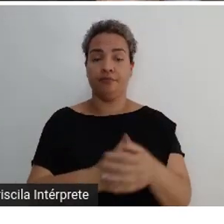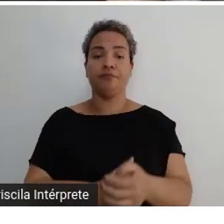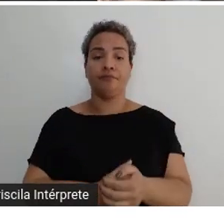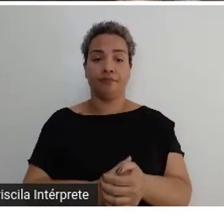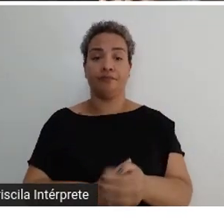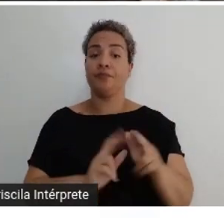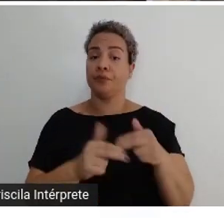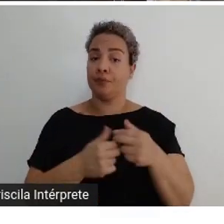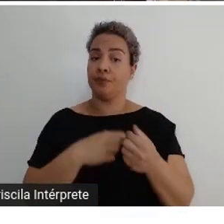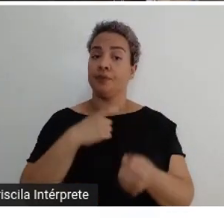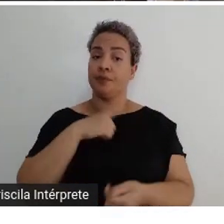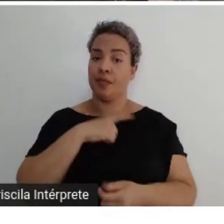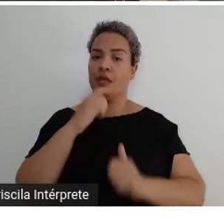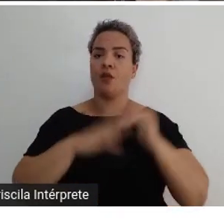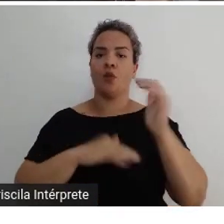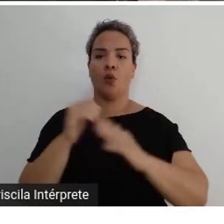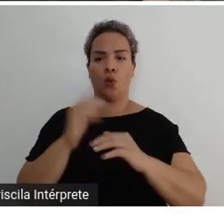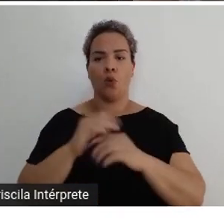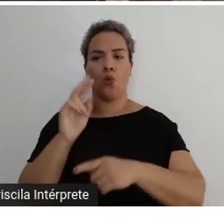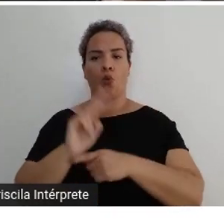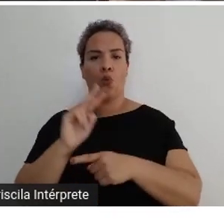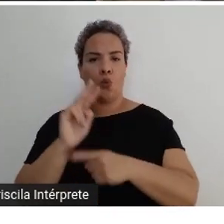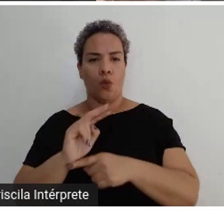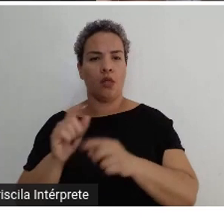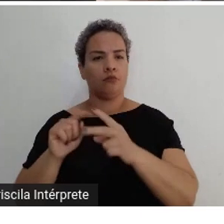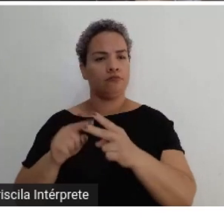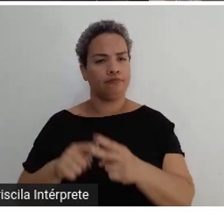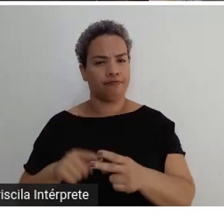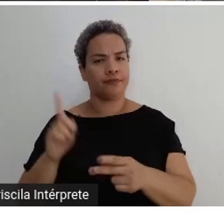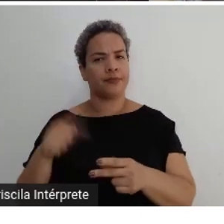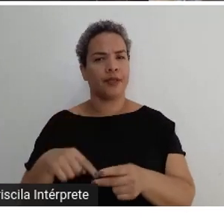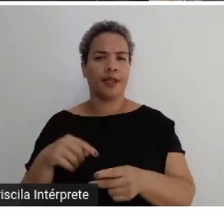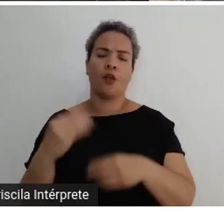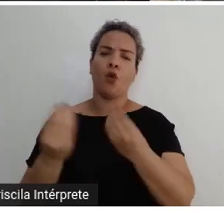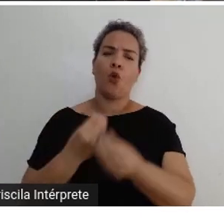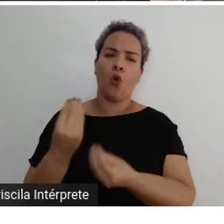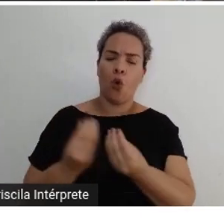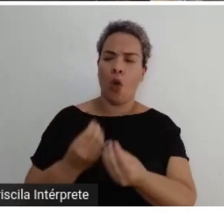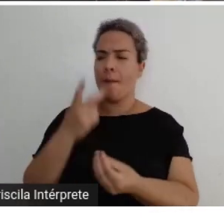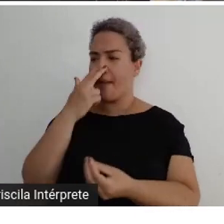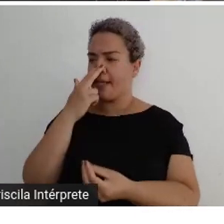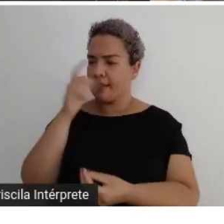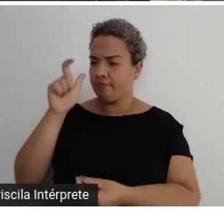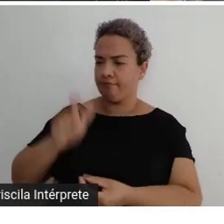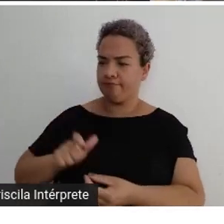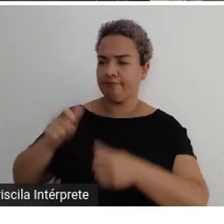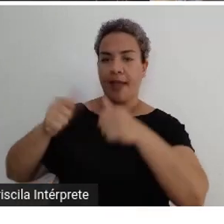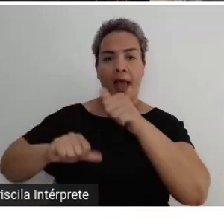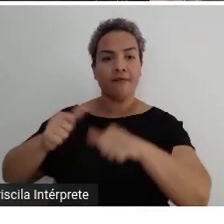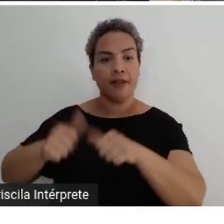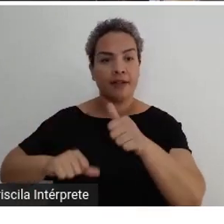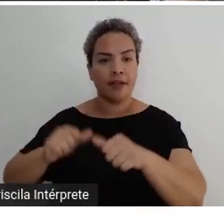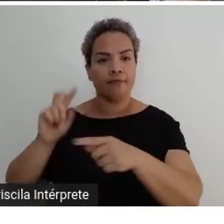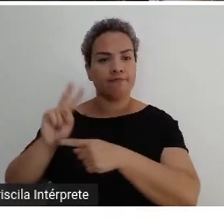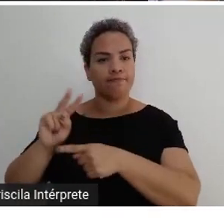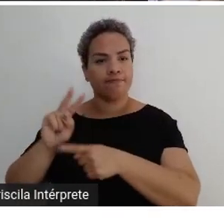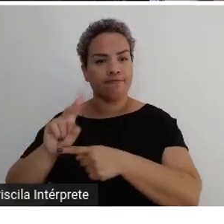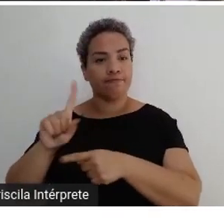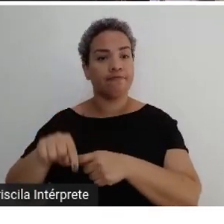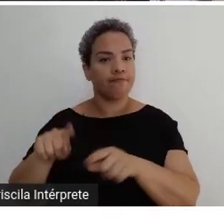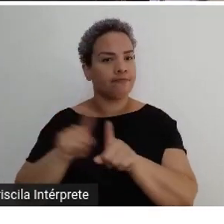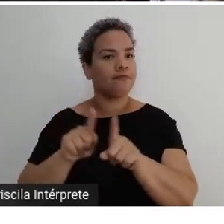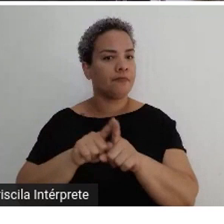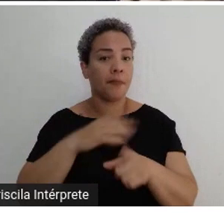dessa curadoria do atendimento, que seria mais uma auditoria, né, como se fosse assim, vai gerar melhorias